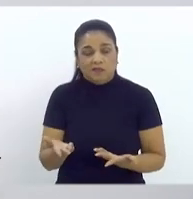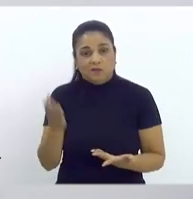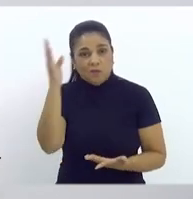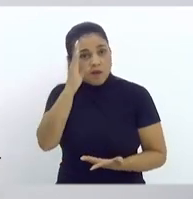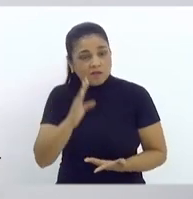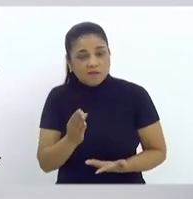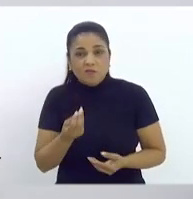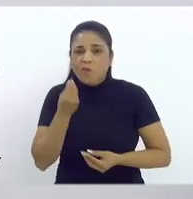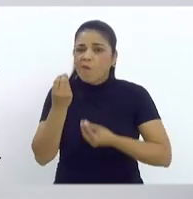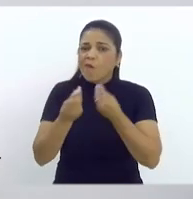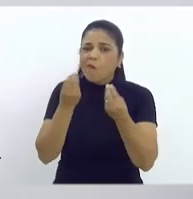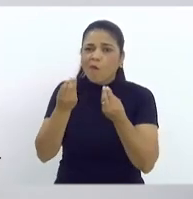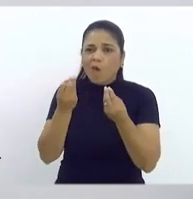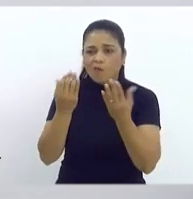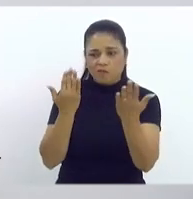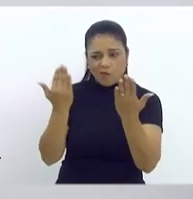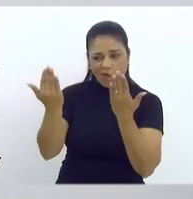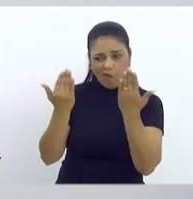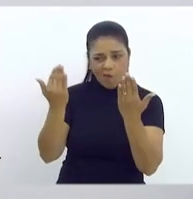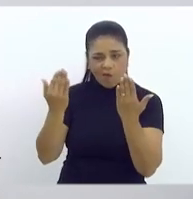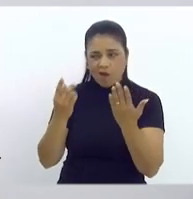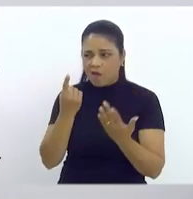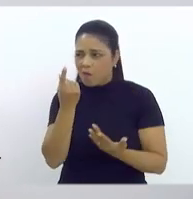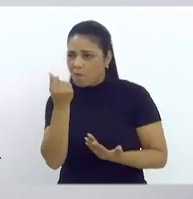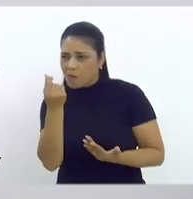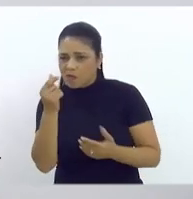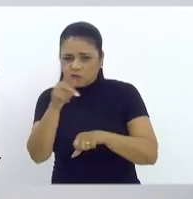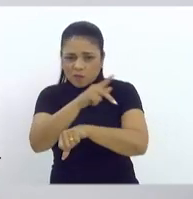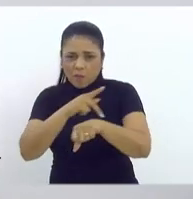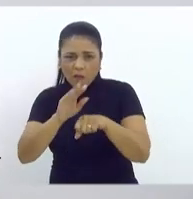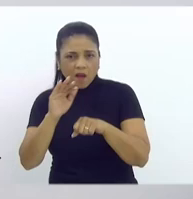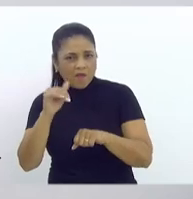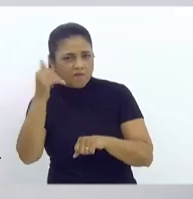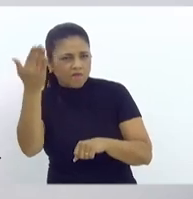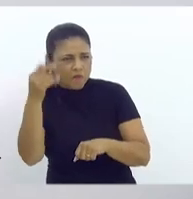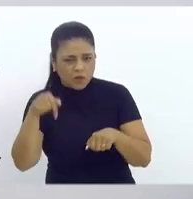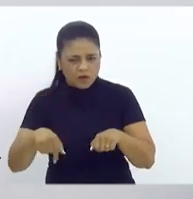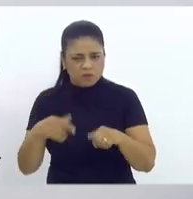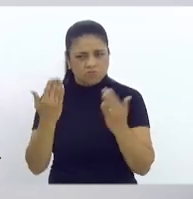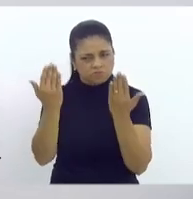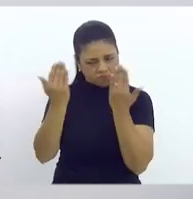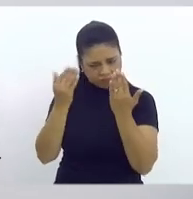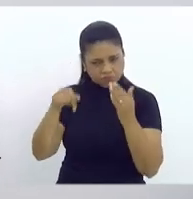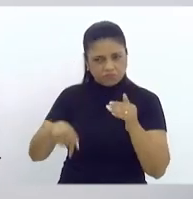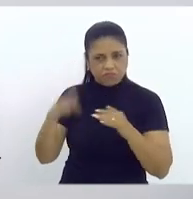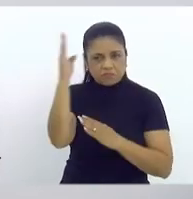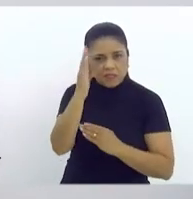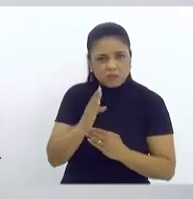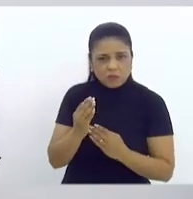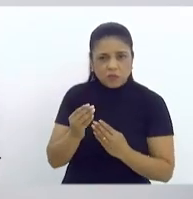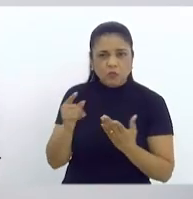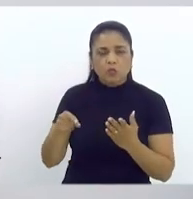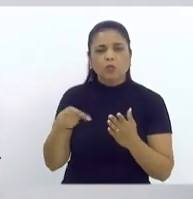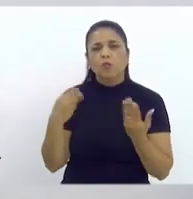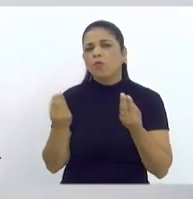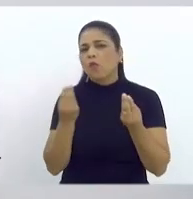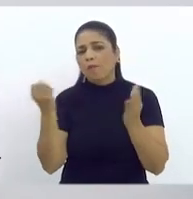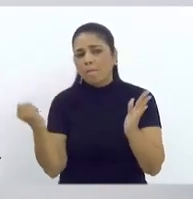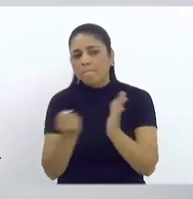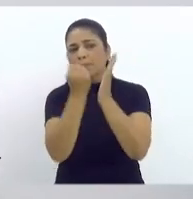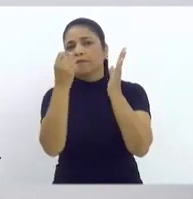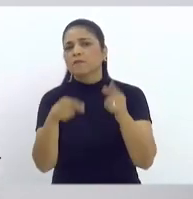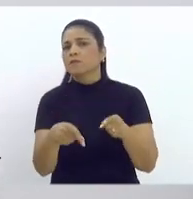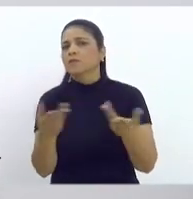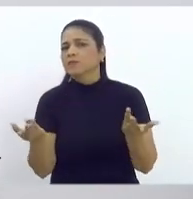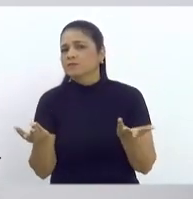Como é que essa questão da paridade do preço internacional da Petrobras, que a senhora citou, qual o impacto que isso tem nesse preço final? E